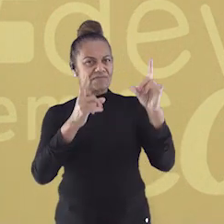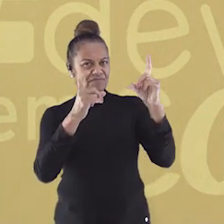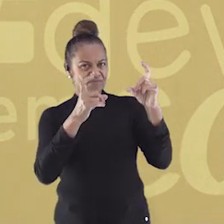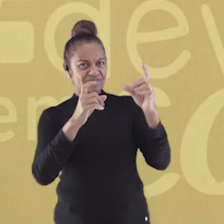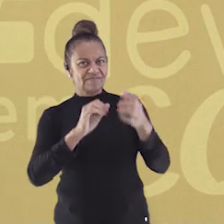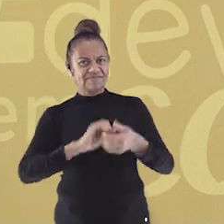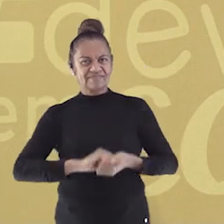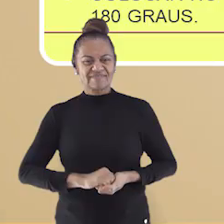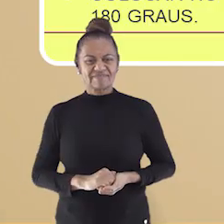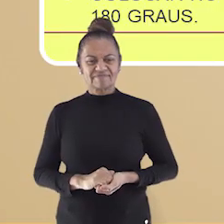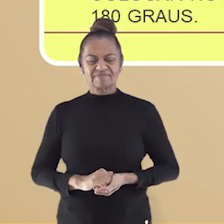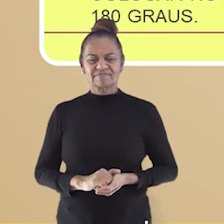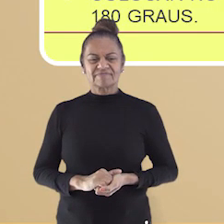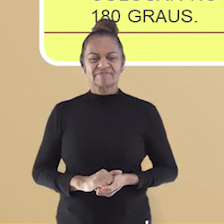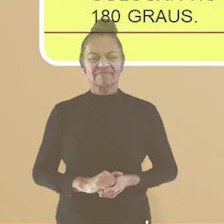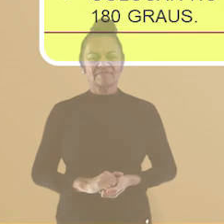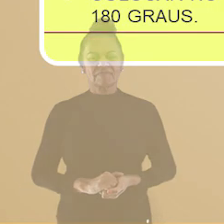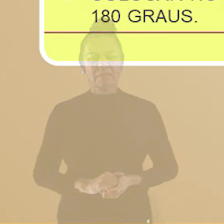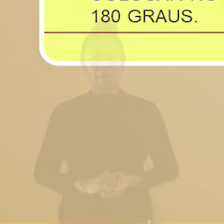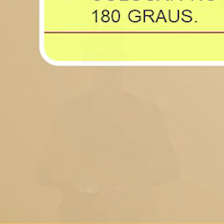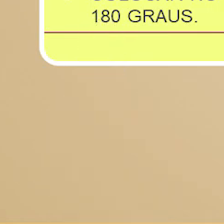foto, certo?